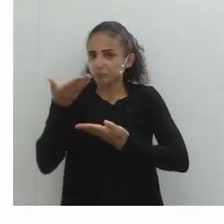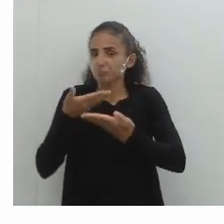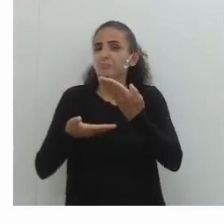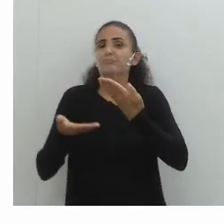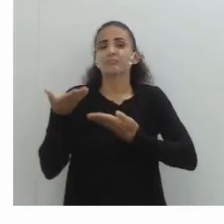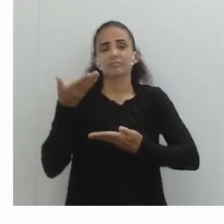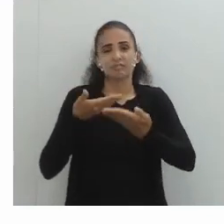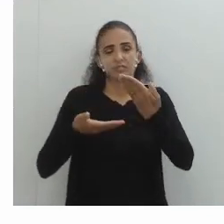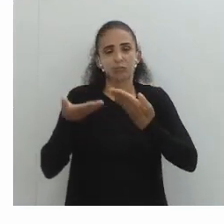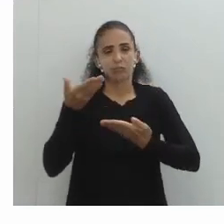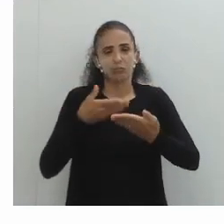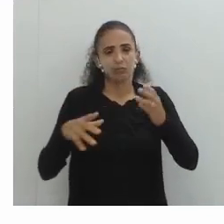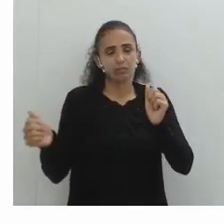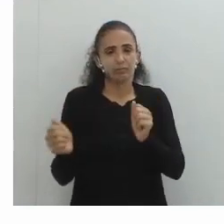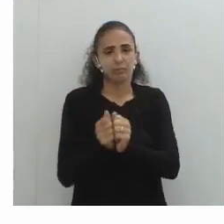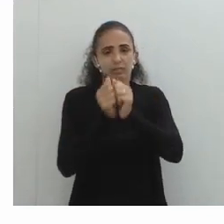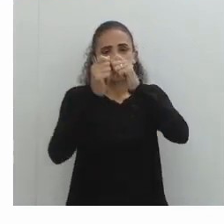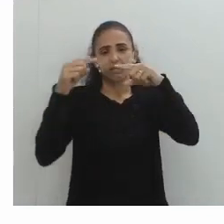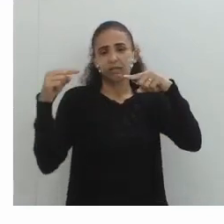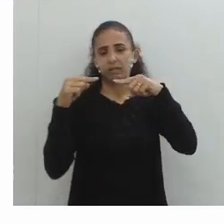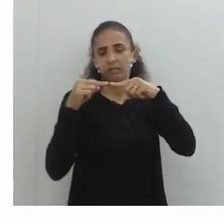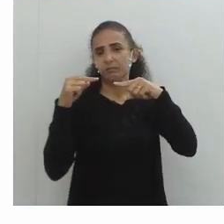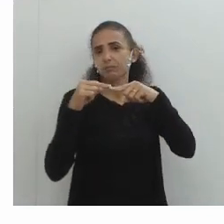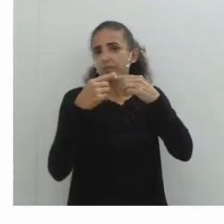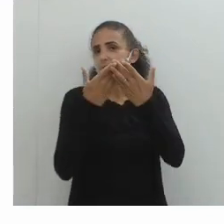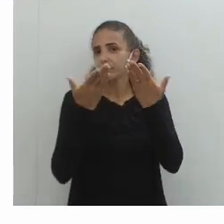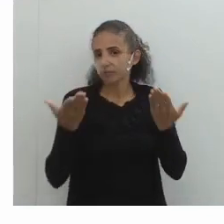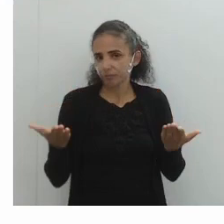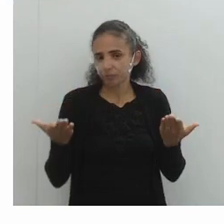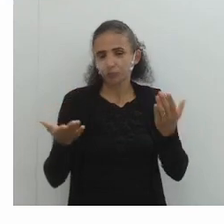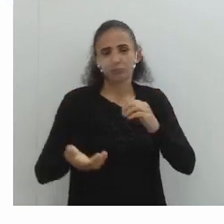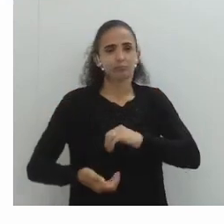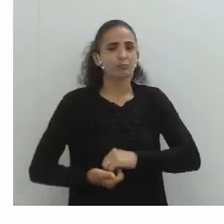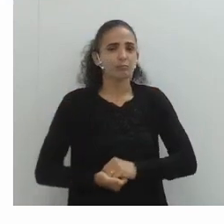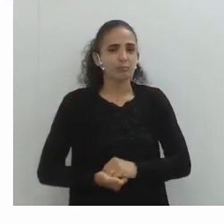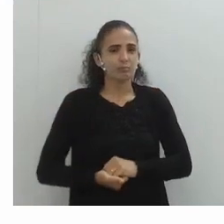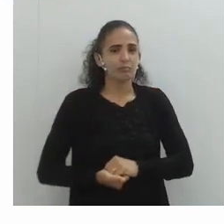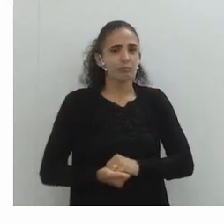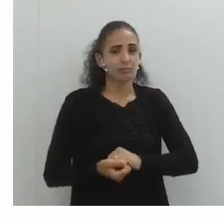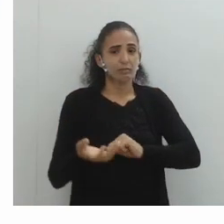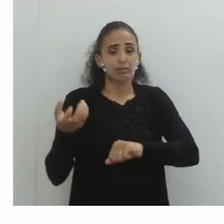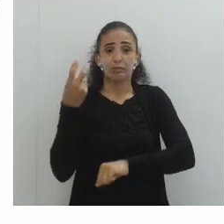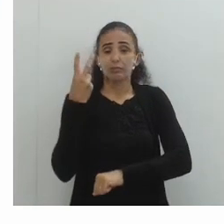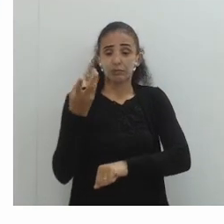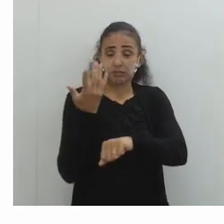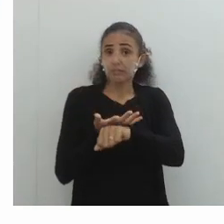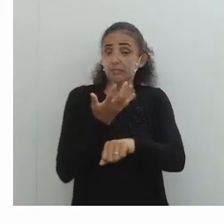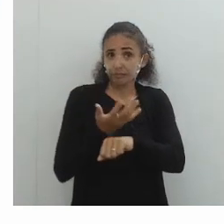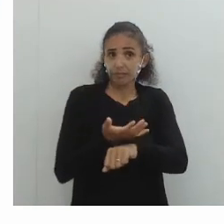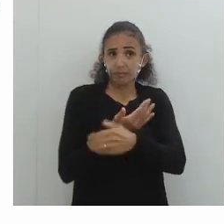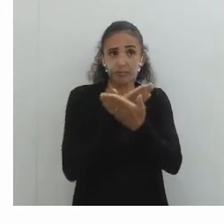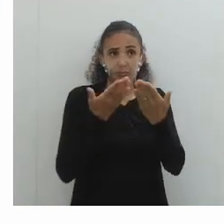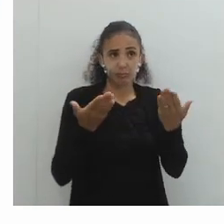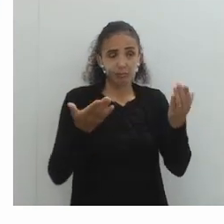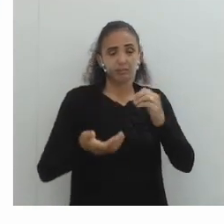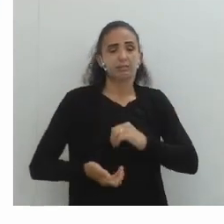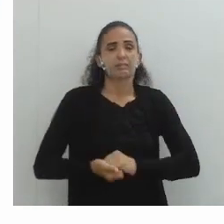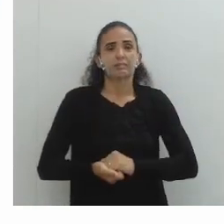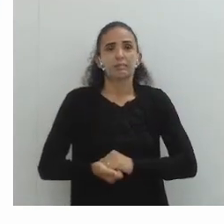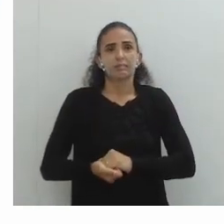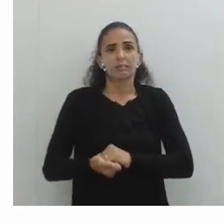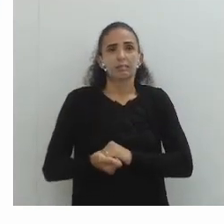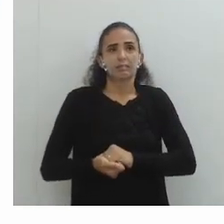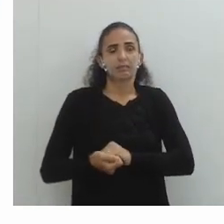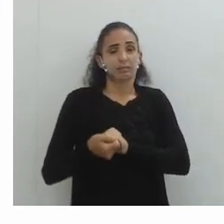olha a conexão entre as duas. Tá certo? Duas disciplinas, né? E aí, os